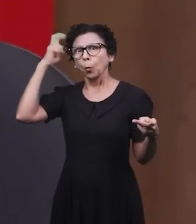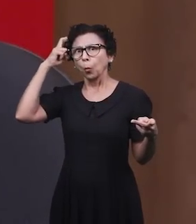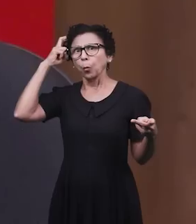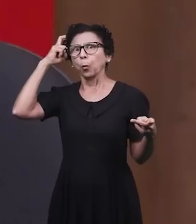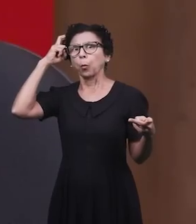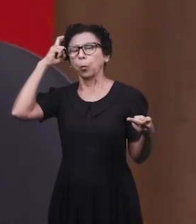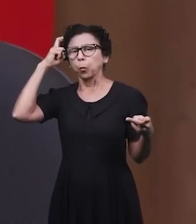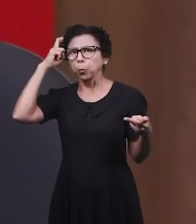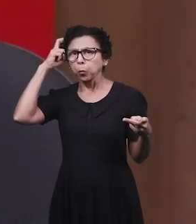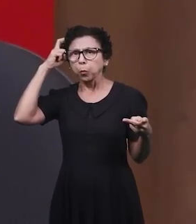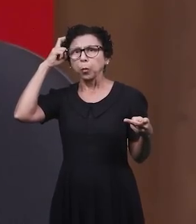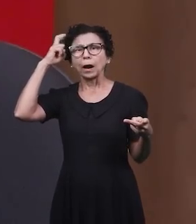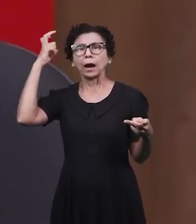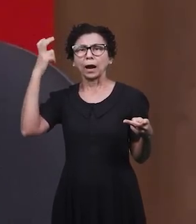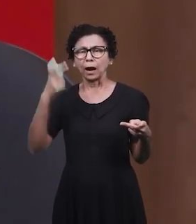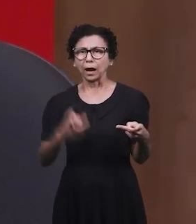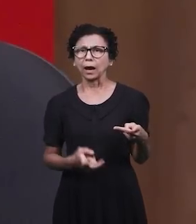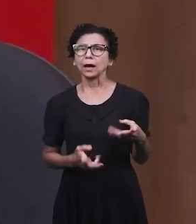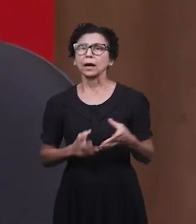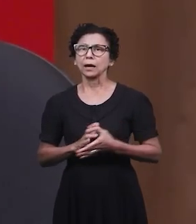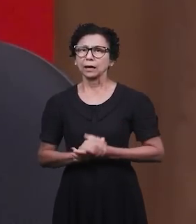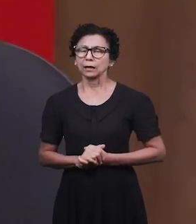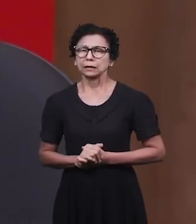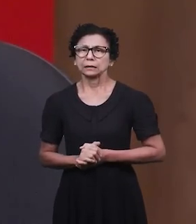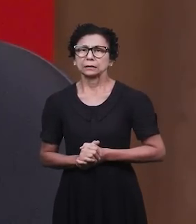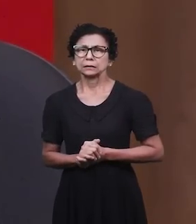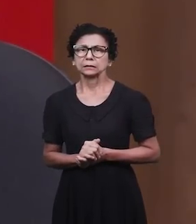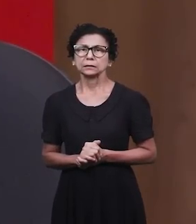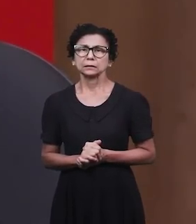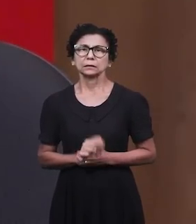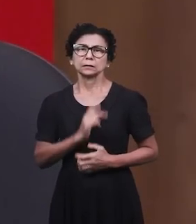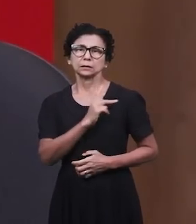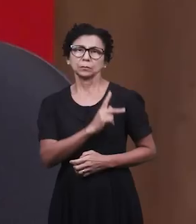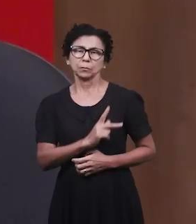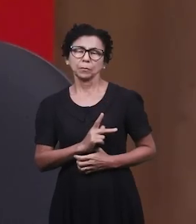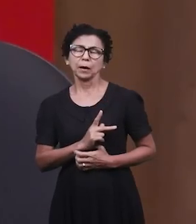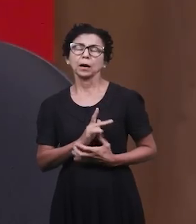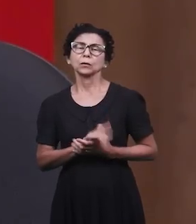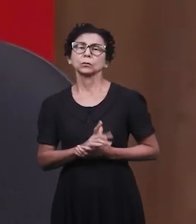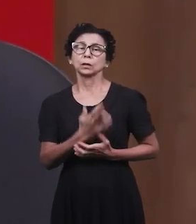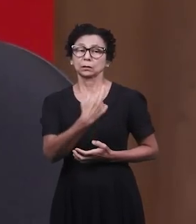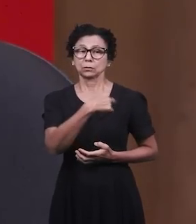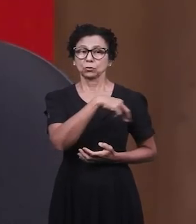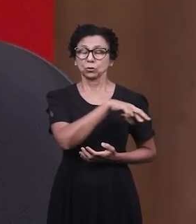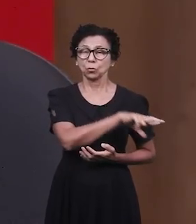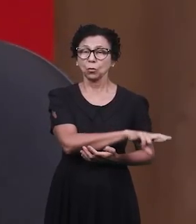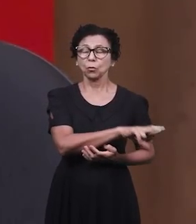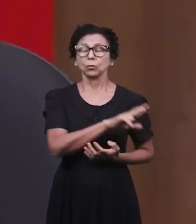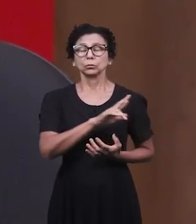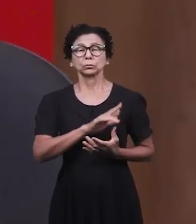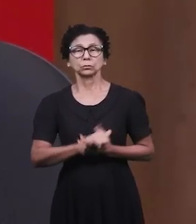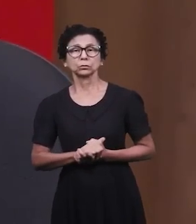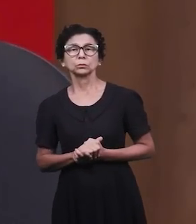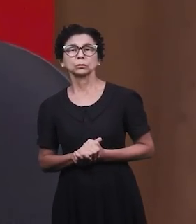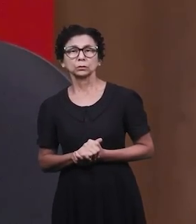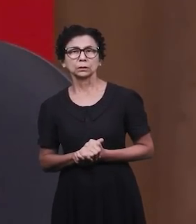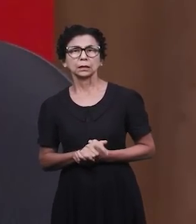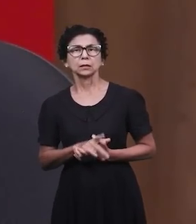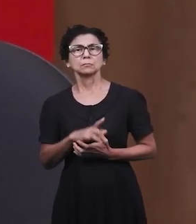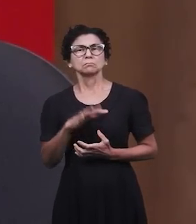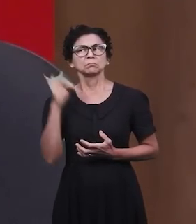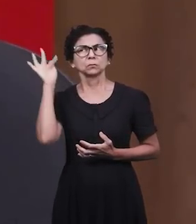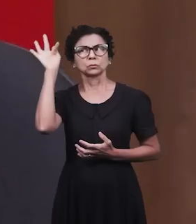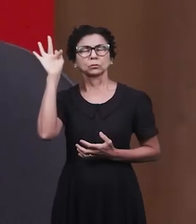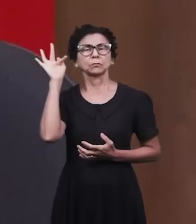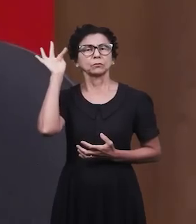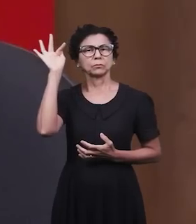da própria religião que ele fazia parte, que ele fez parte, que ele era fariseu, do próprio conhecimento da filosofia da época, era um homem,